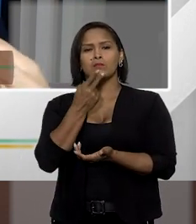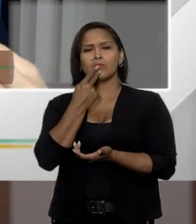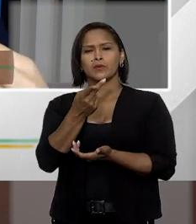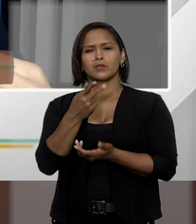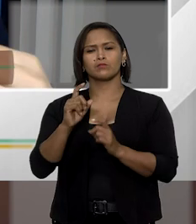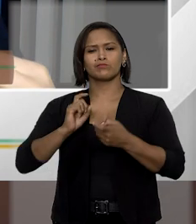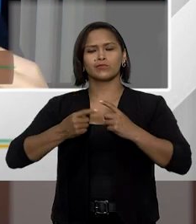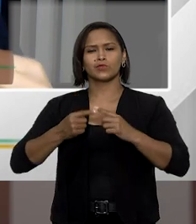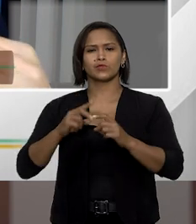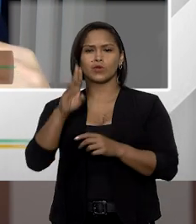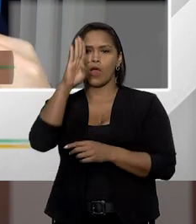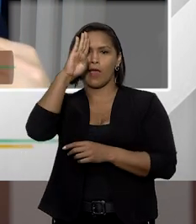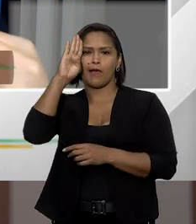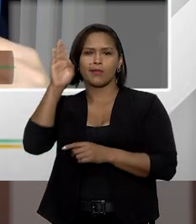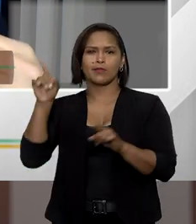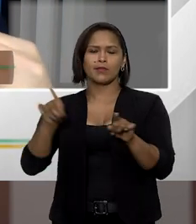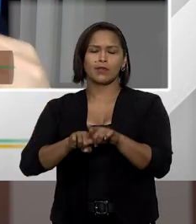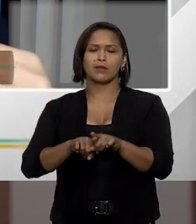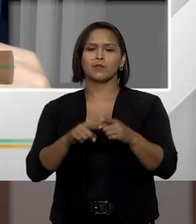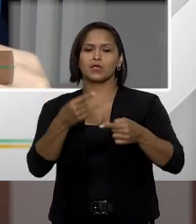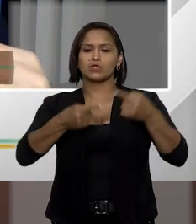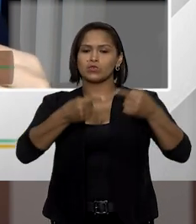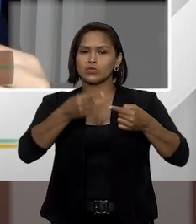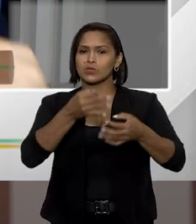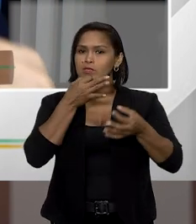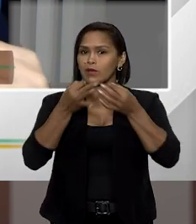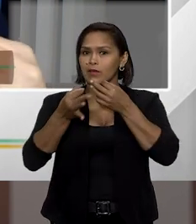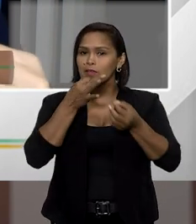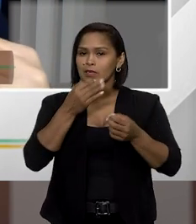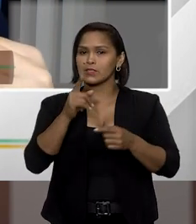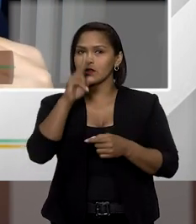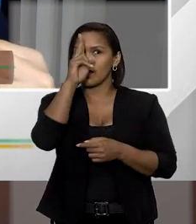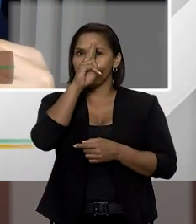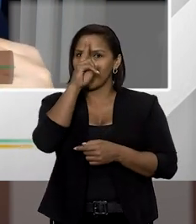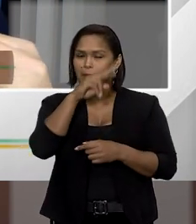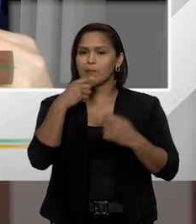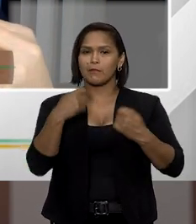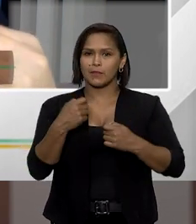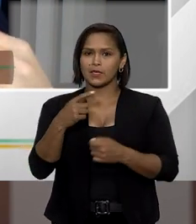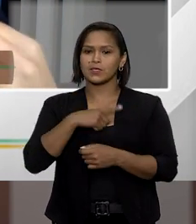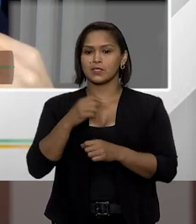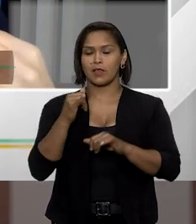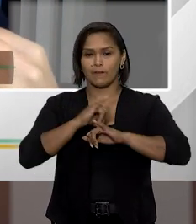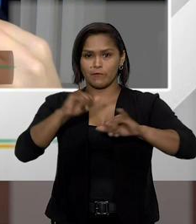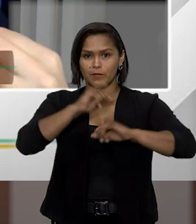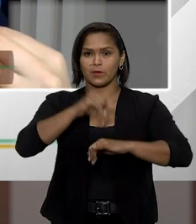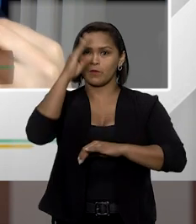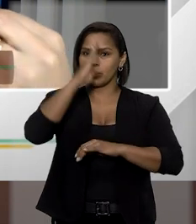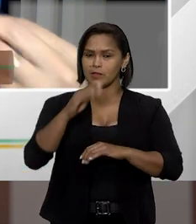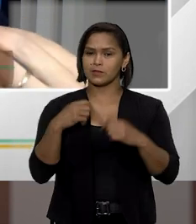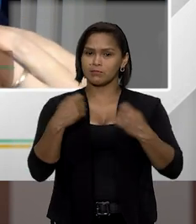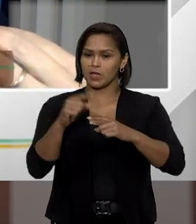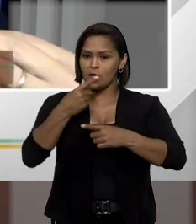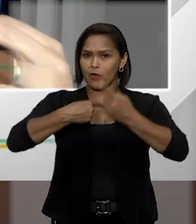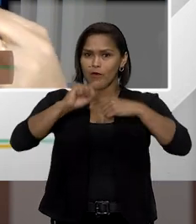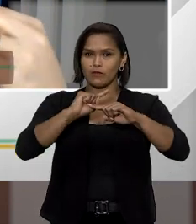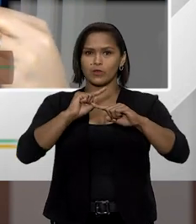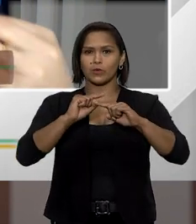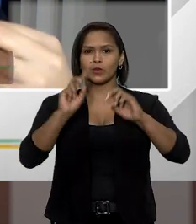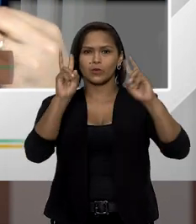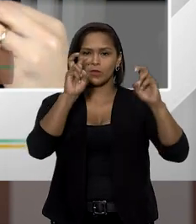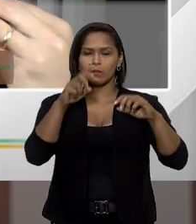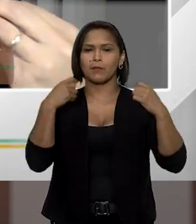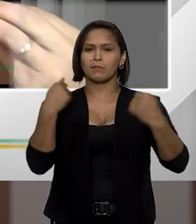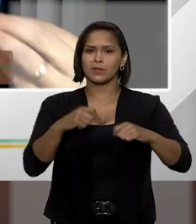principalmente em um ambiente de discussão acadêmica, em um ambiente de discussão crítica, esquecer dessa informação. O Brasil precisa evoluir nesse assunto.